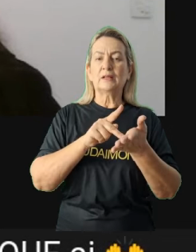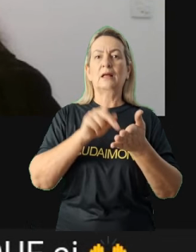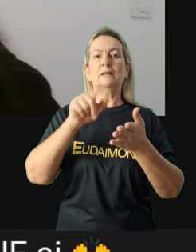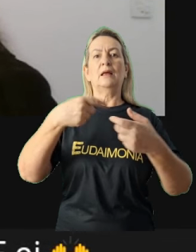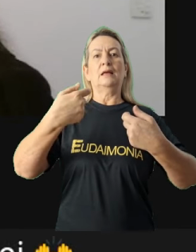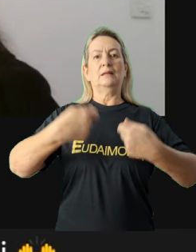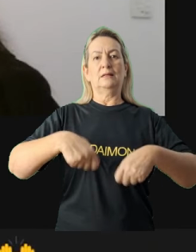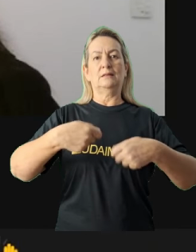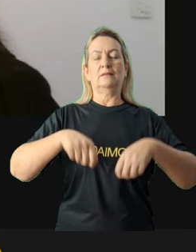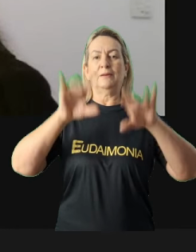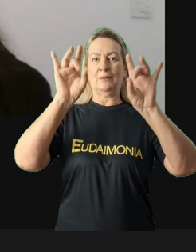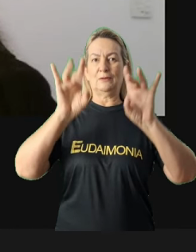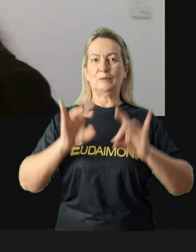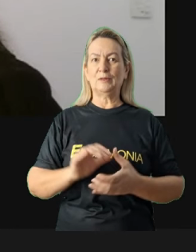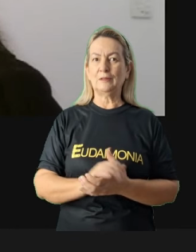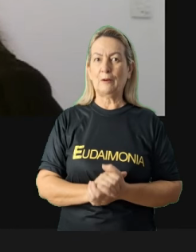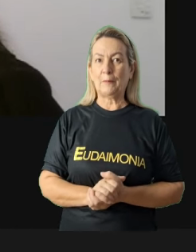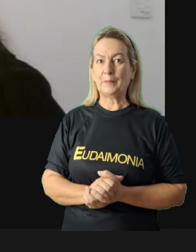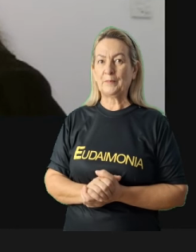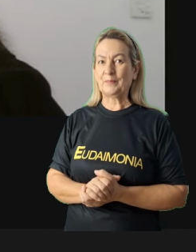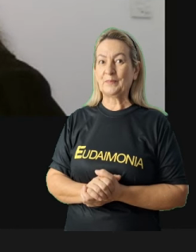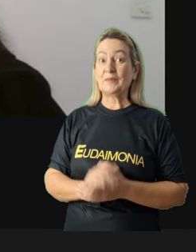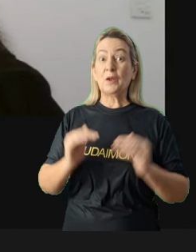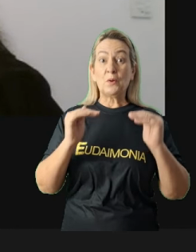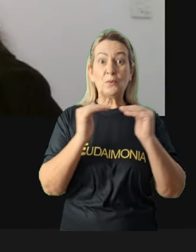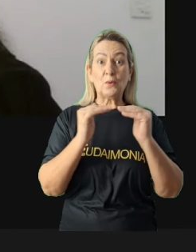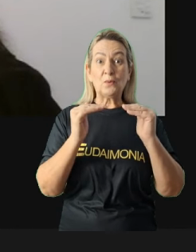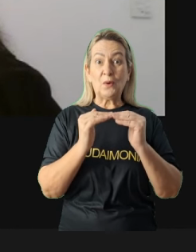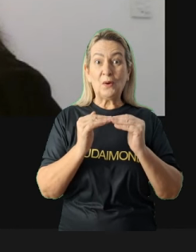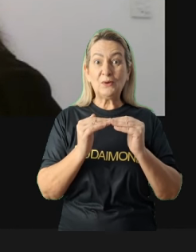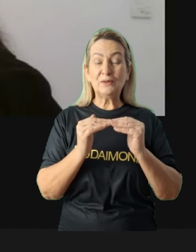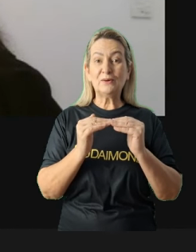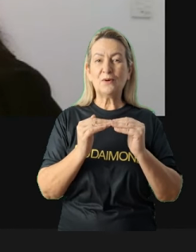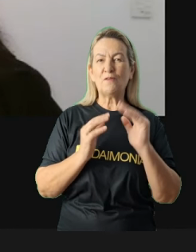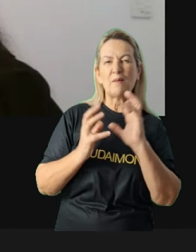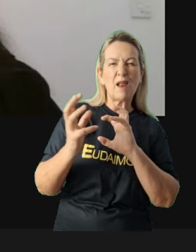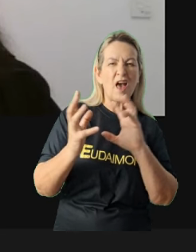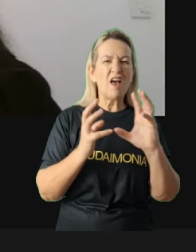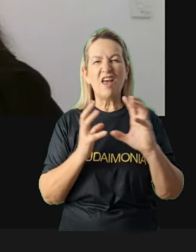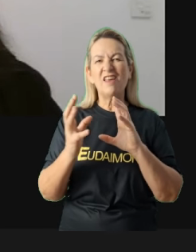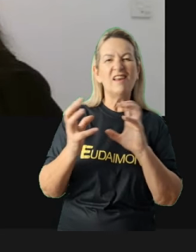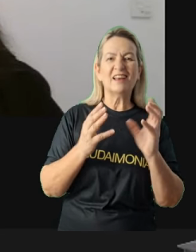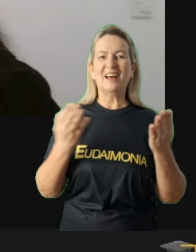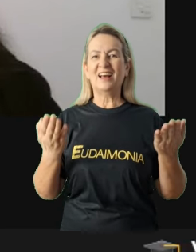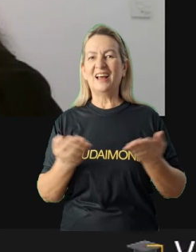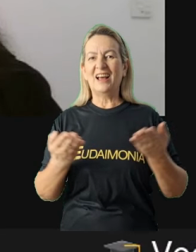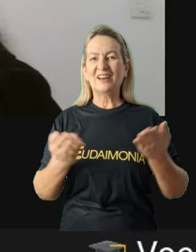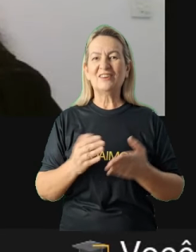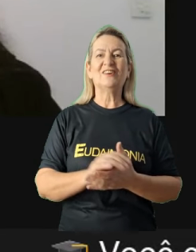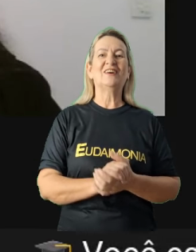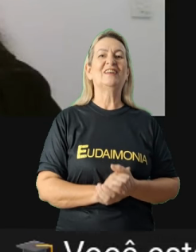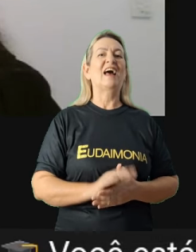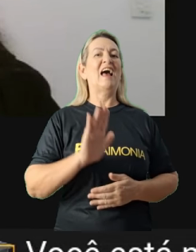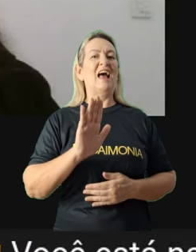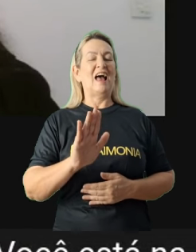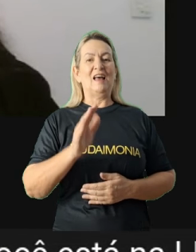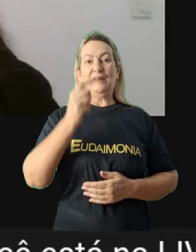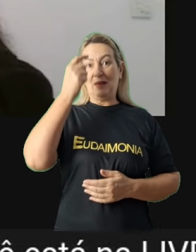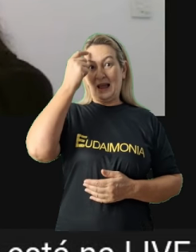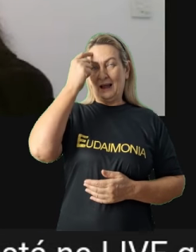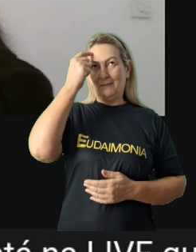nós, né. É isso mesmo, Prof. Andréia? É isso mesmo? Será que nós vamos dar um puxão de cabelo na Prof. Mônica Gente, agora?